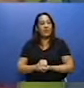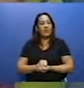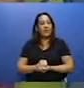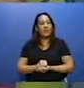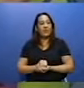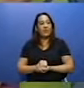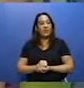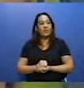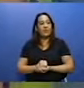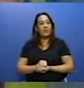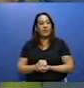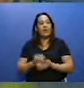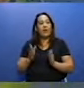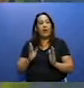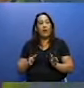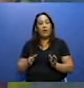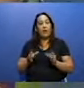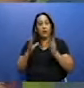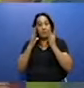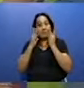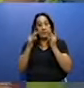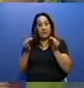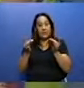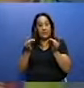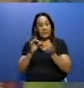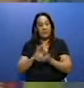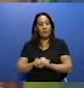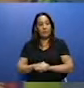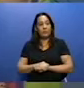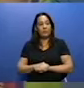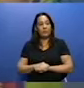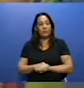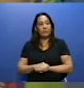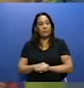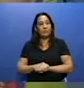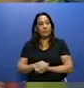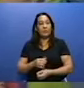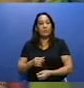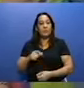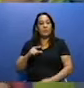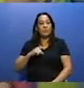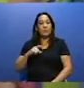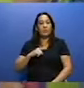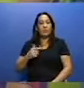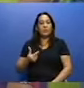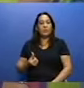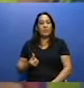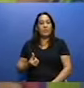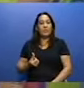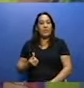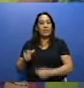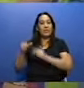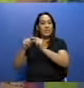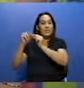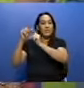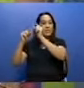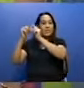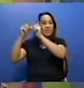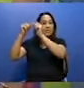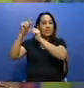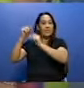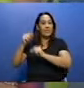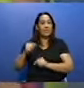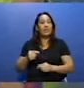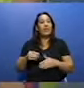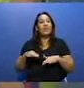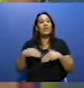figura 5. Então a figura 3 tinha seis estrelas, a figura